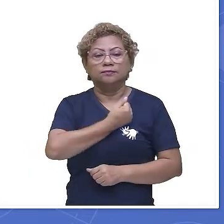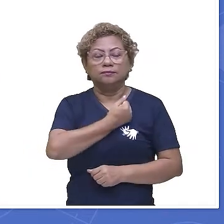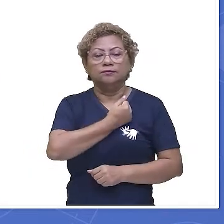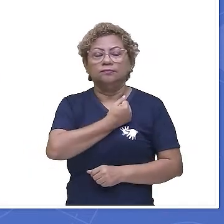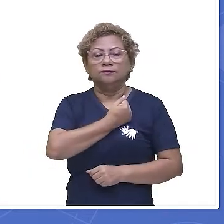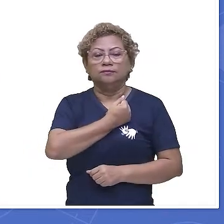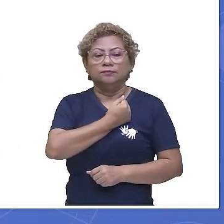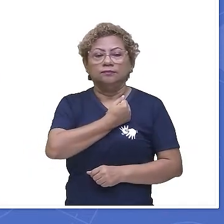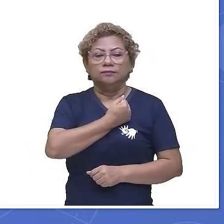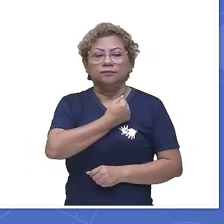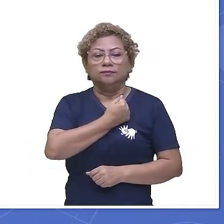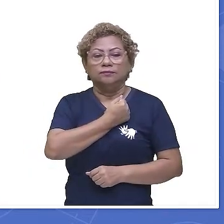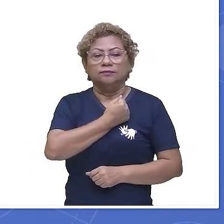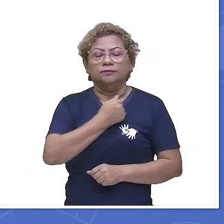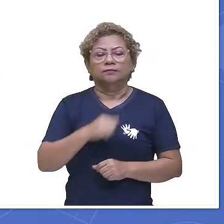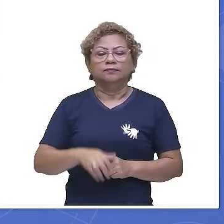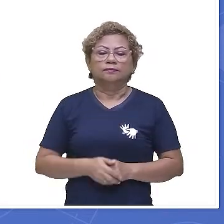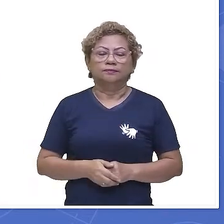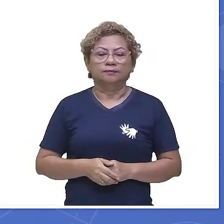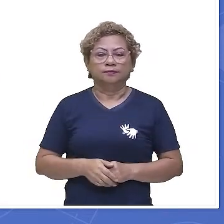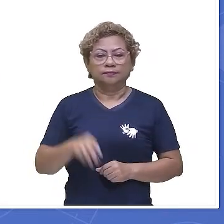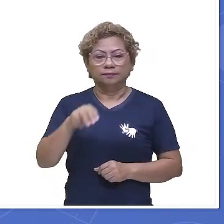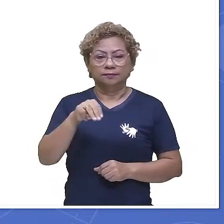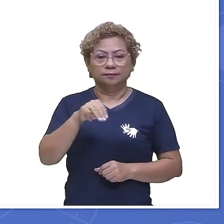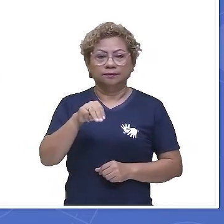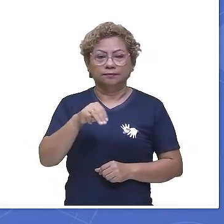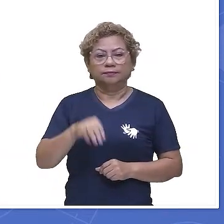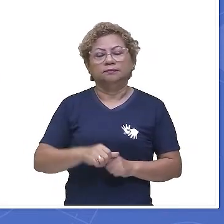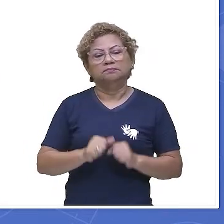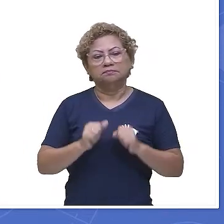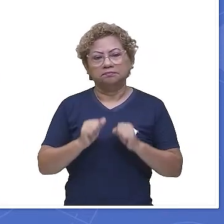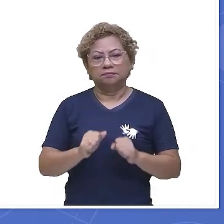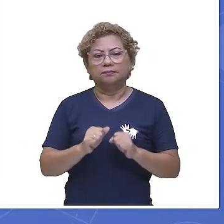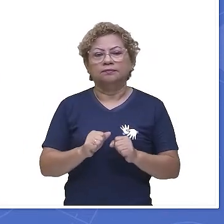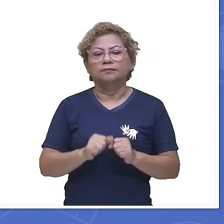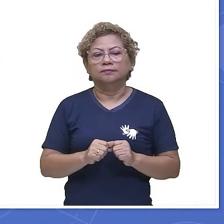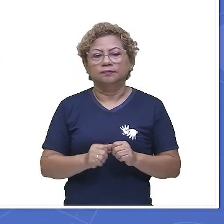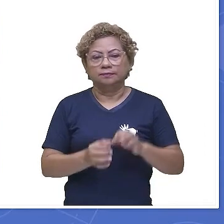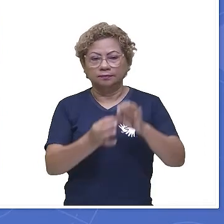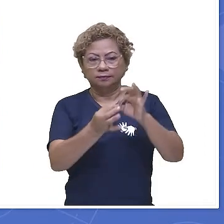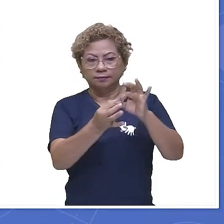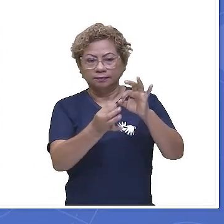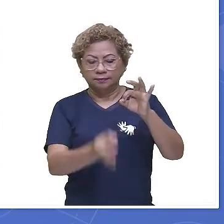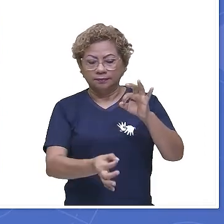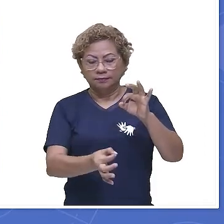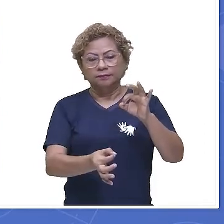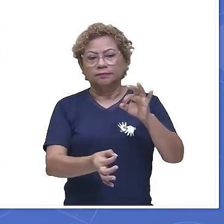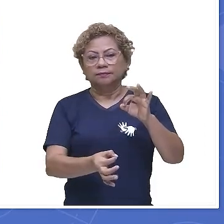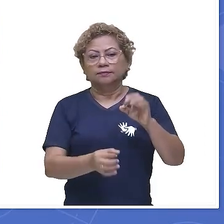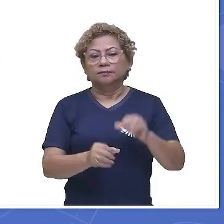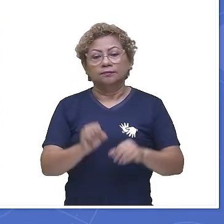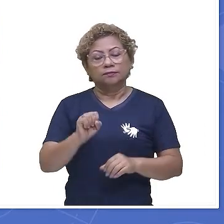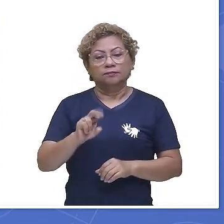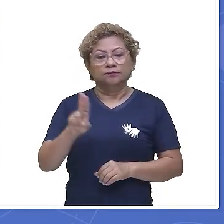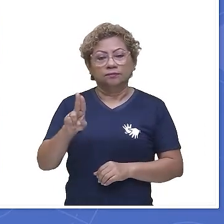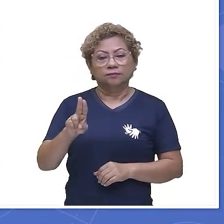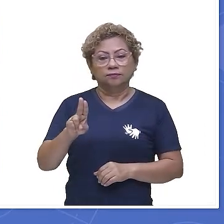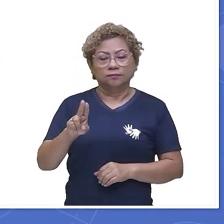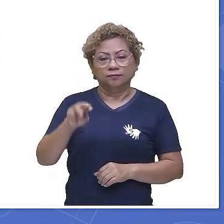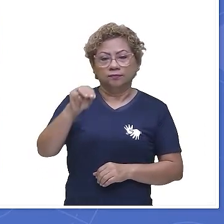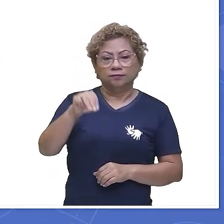medida. A unidade de medida pode ser, por exemplo, aí, ó, o metro cúbico. Tá? É uma grandeza escalar o volume.